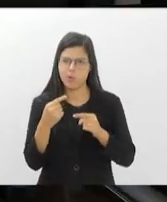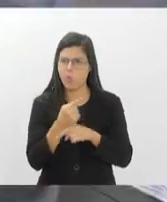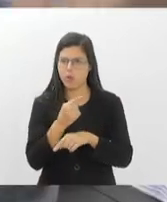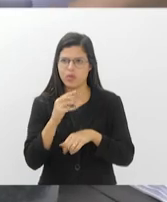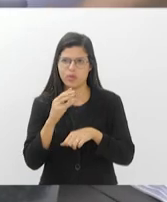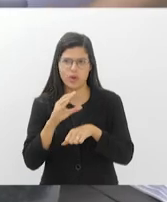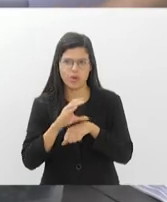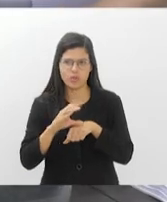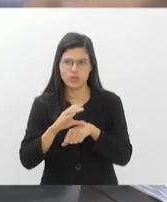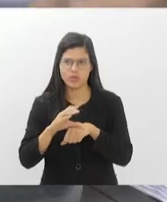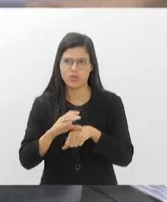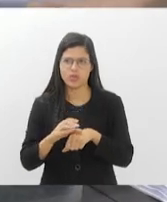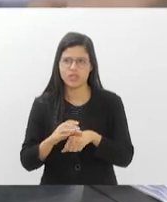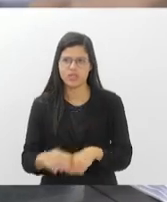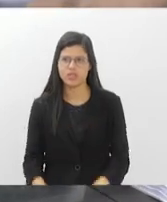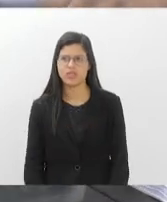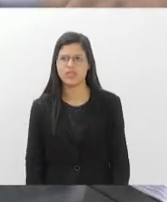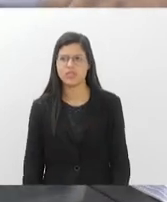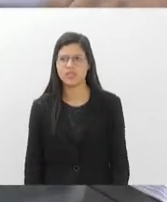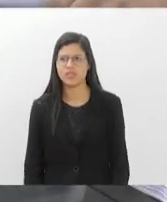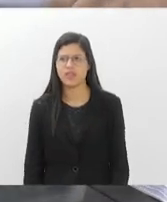Mas sairia dos